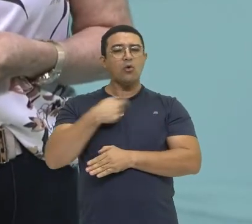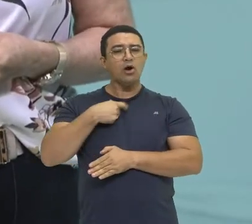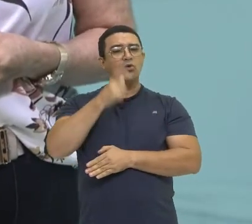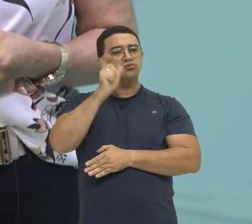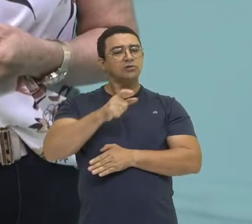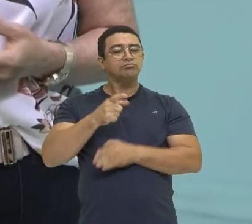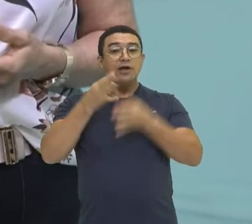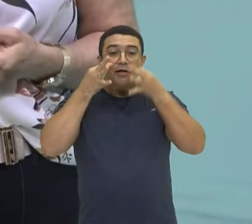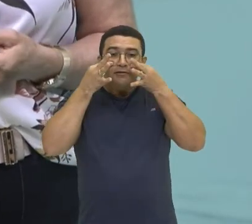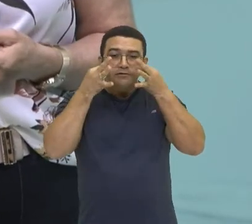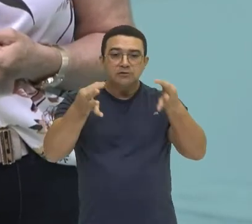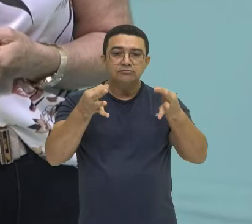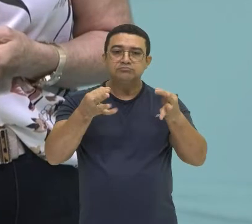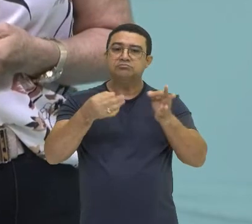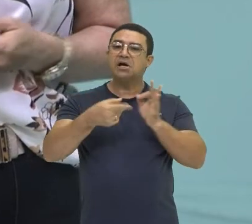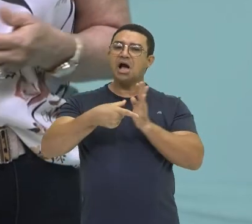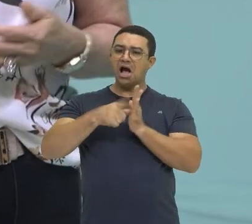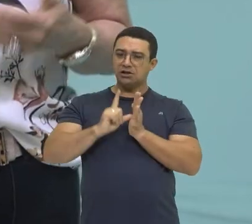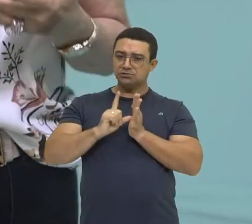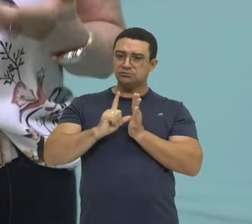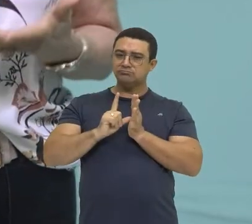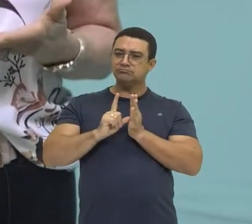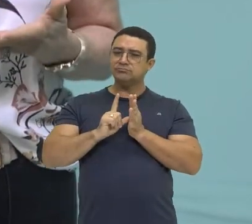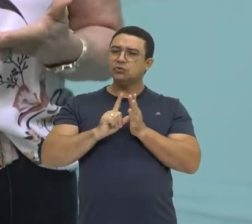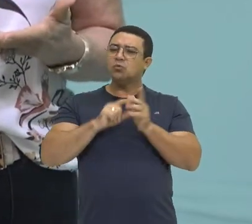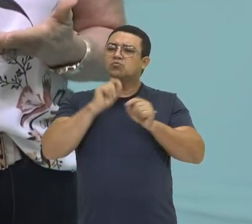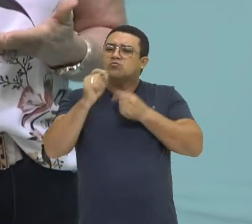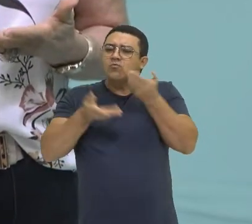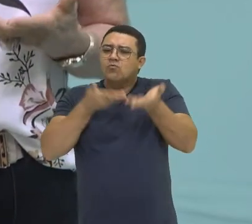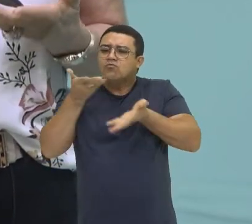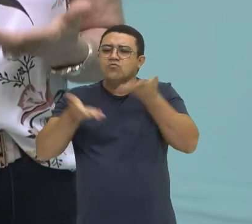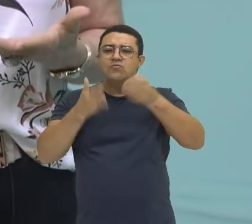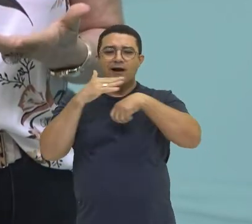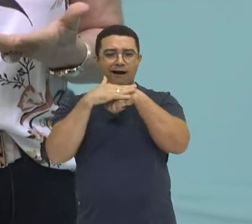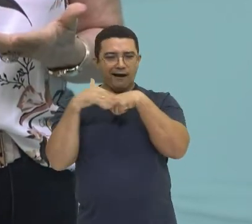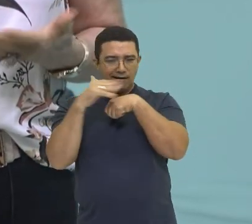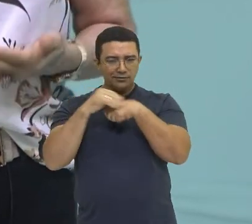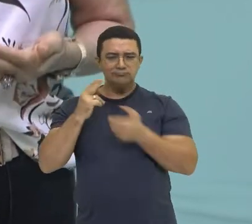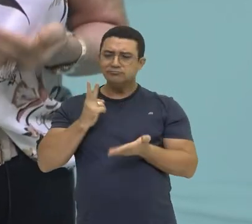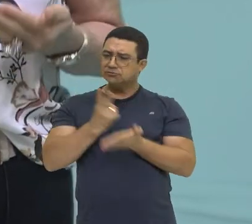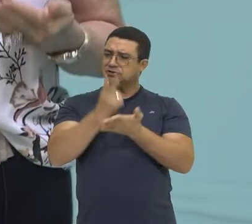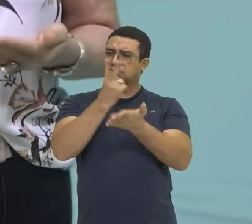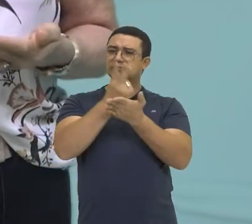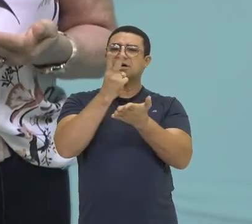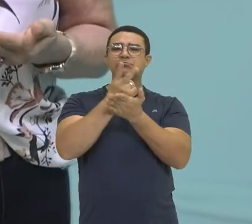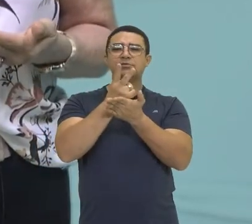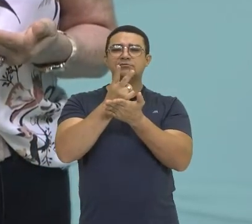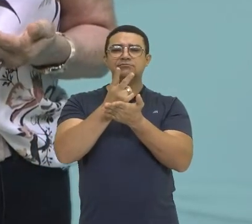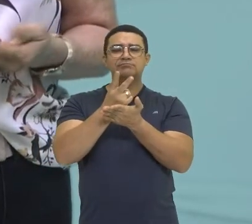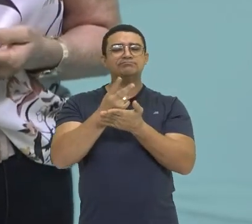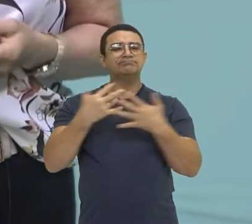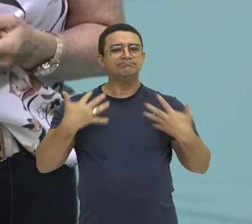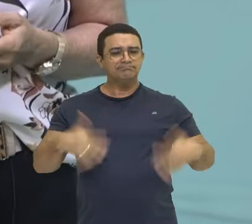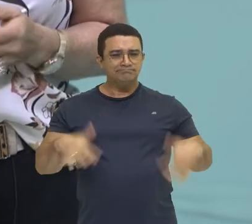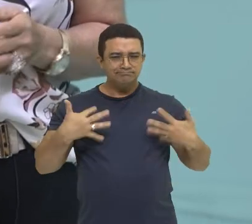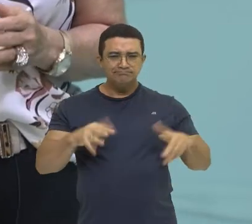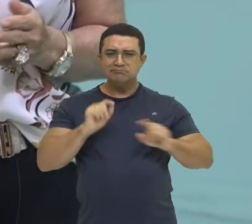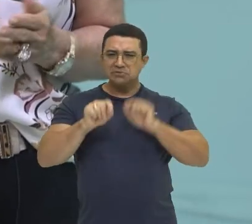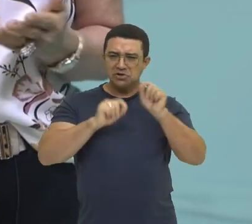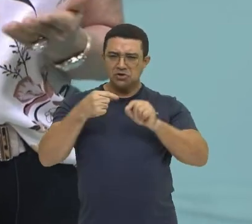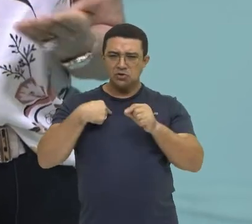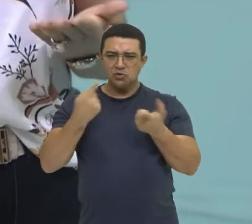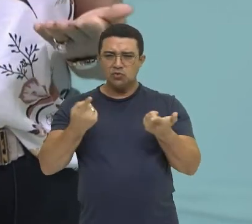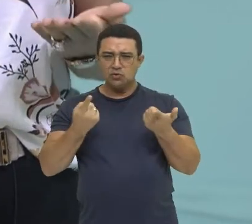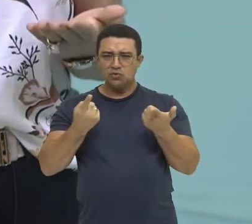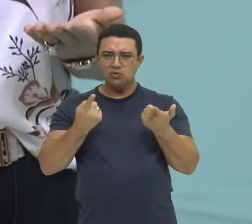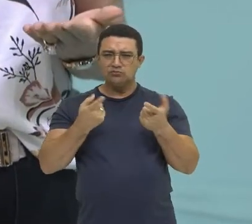atento, antes, e com tal zelo, e sempre, e tanto, que mesmo em face